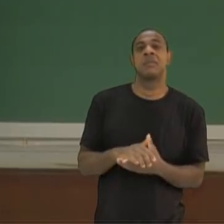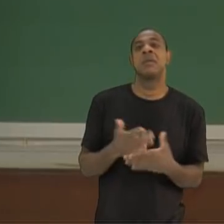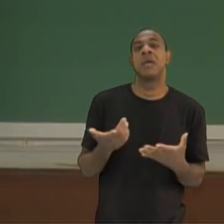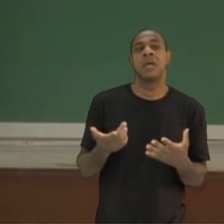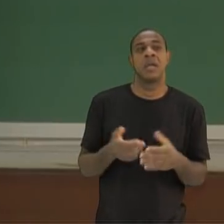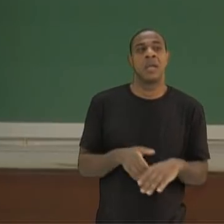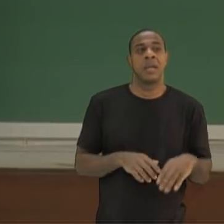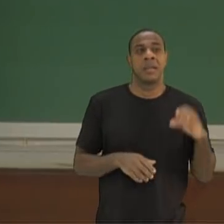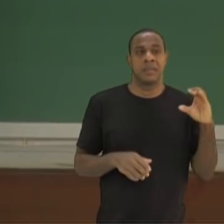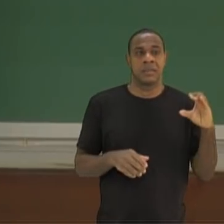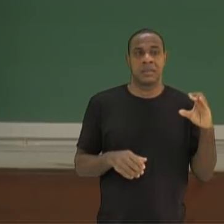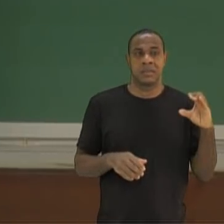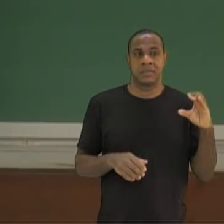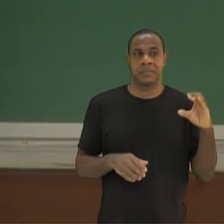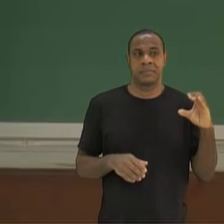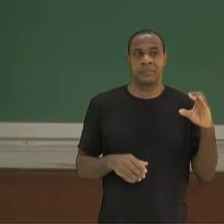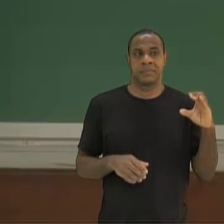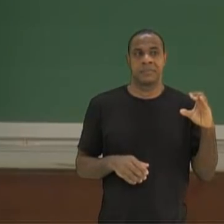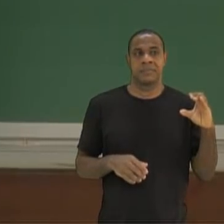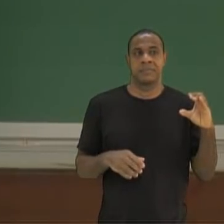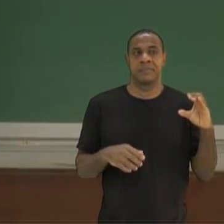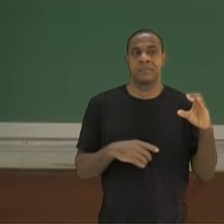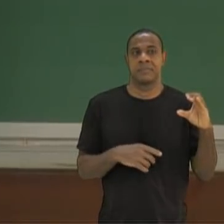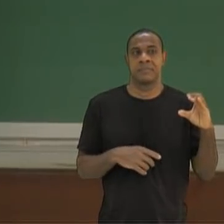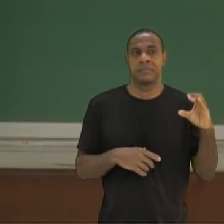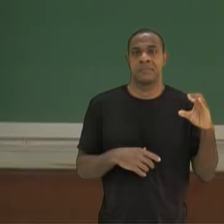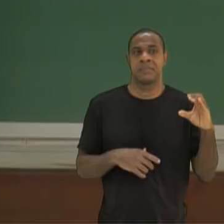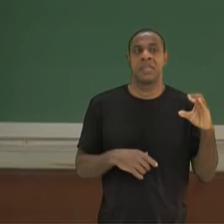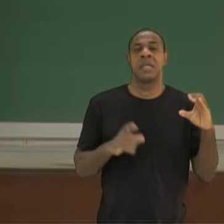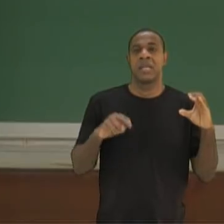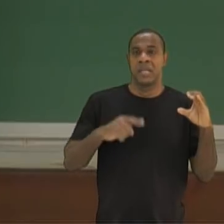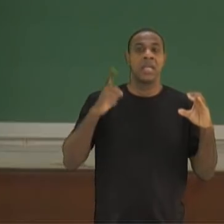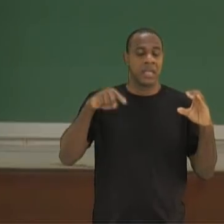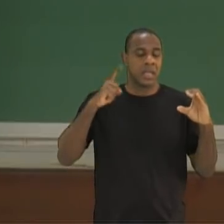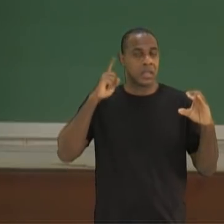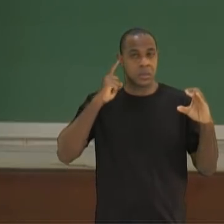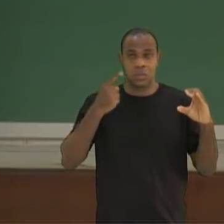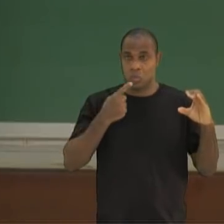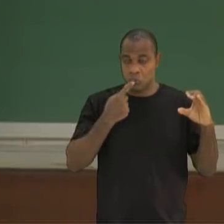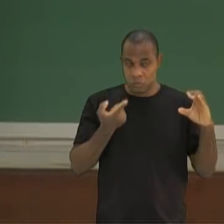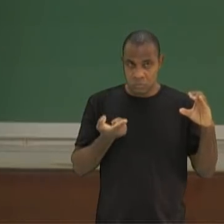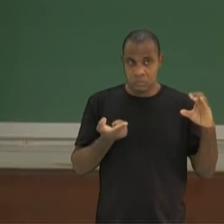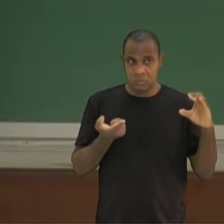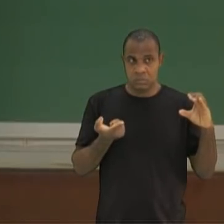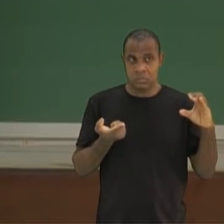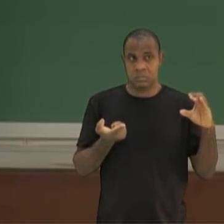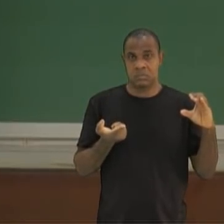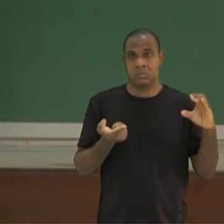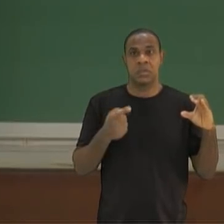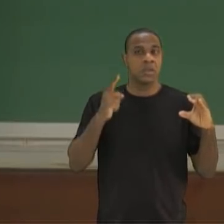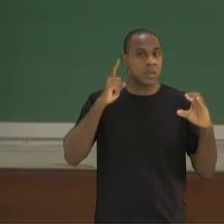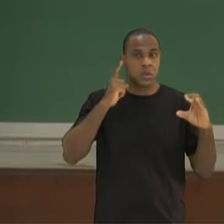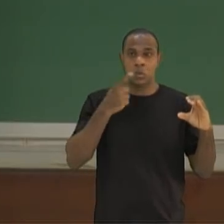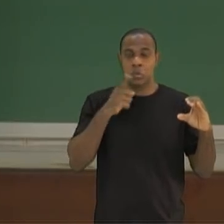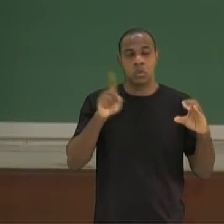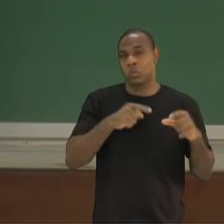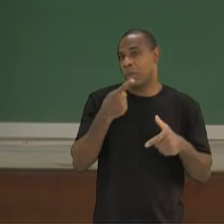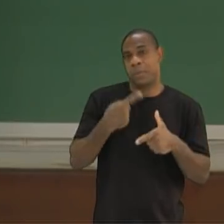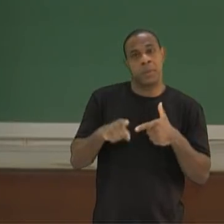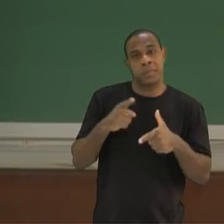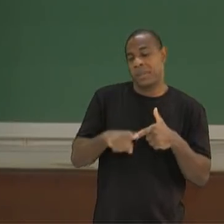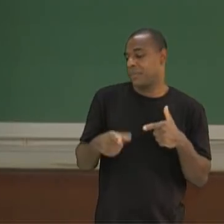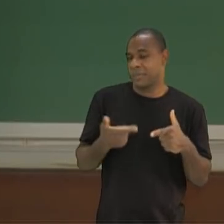fez ele ficar famoso, né? Ele é realmente surdo, mas ser surdo não é um obstáculo para ele,